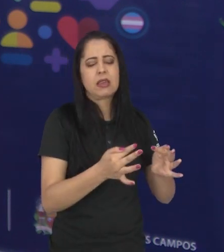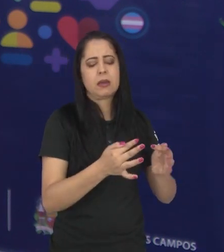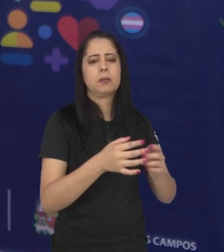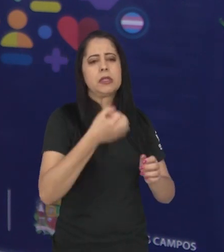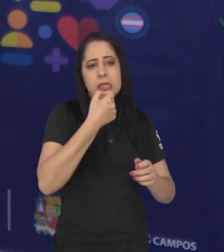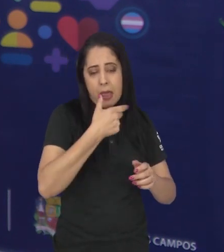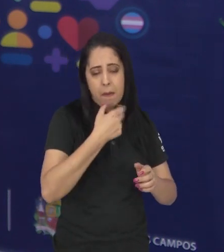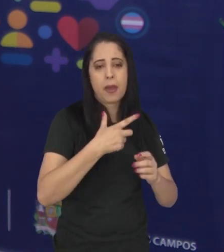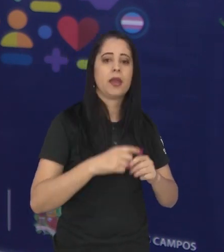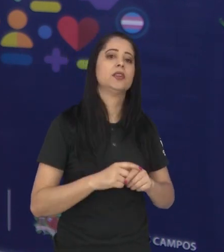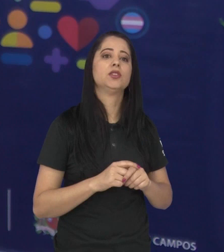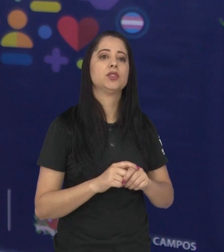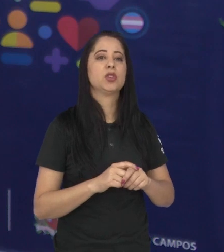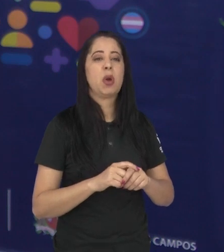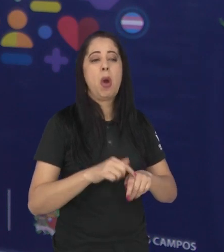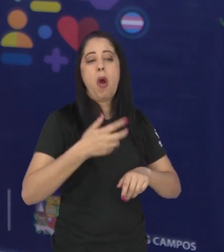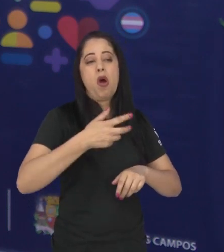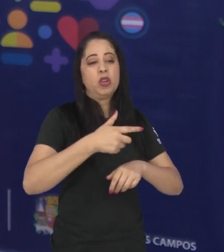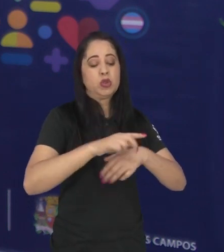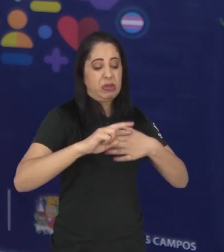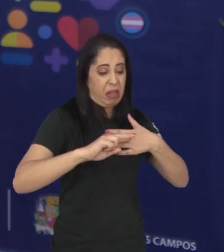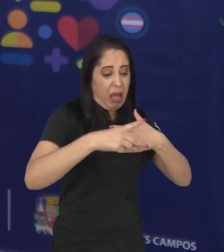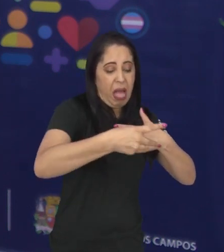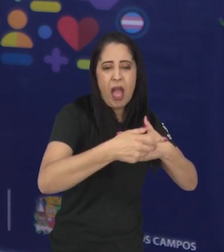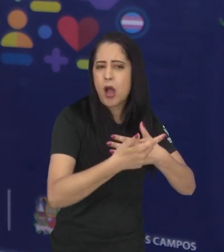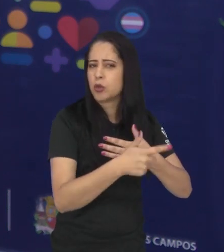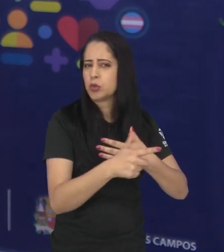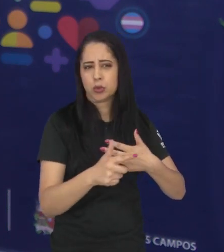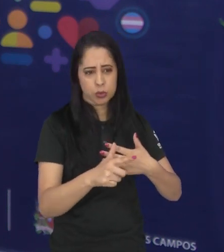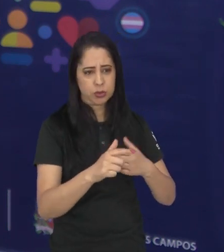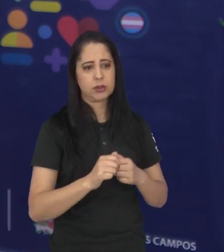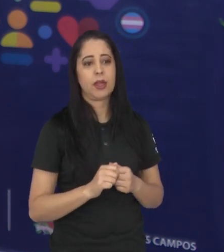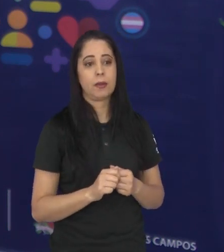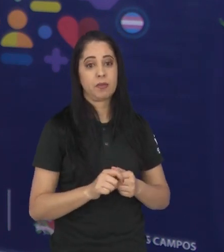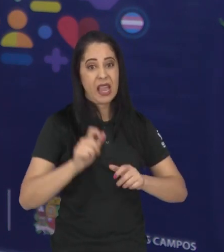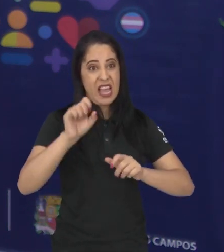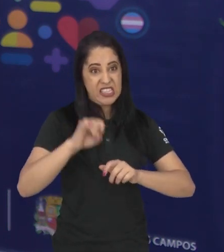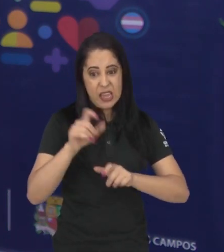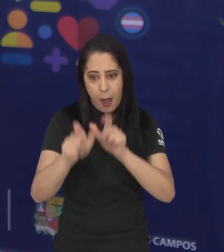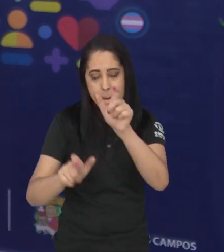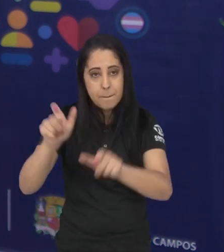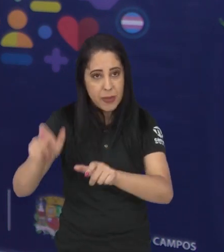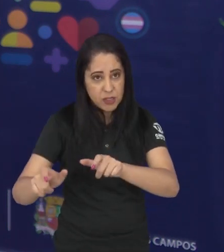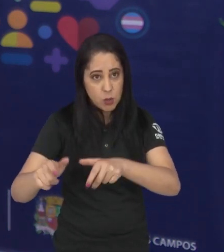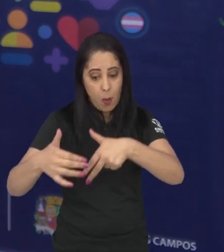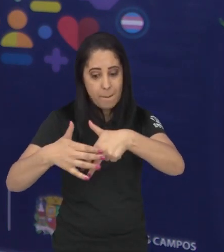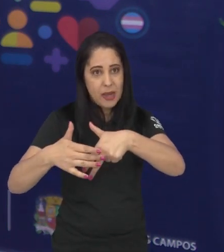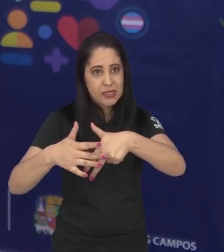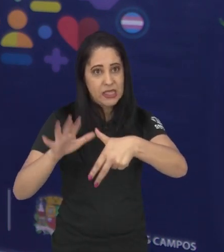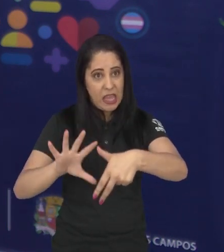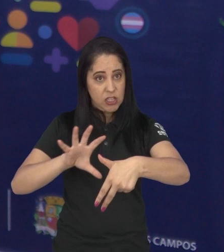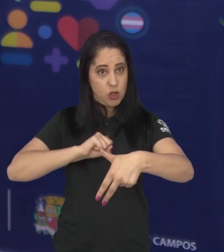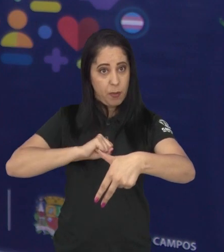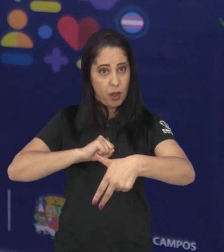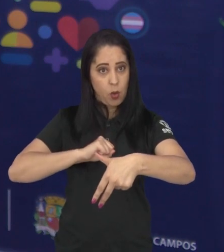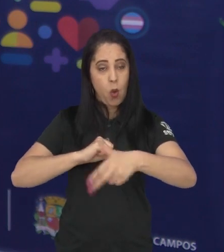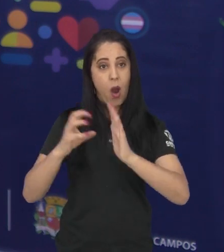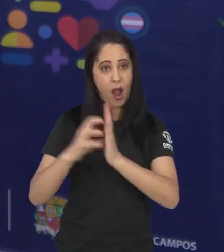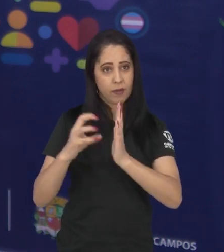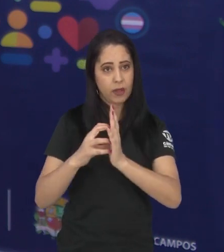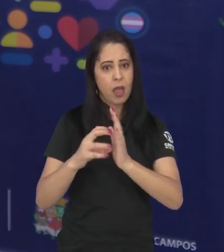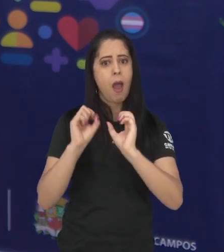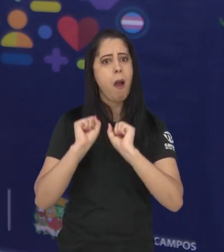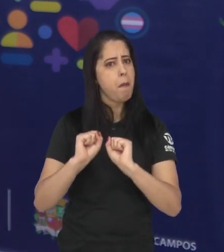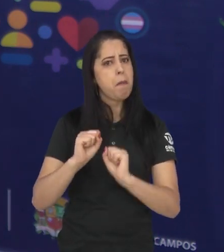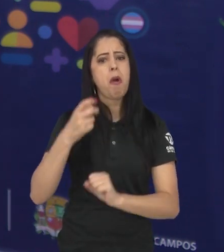diariamente, os efeitos adversos muito pequenos. Então, o paciente com HIV hoje, ele pode ter uma